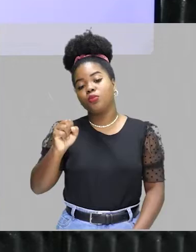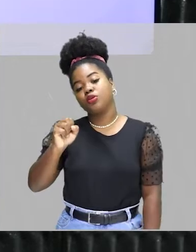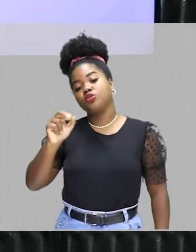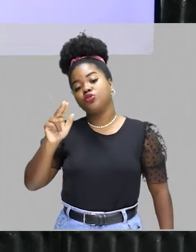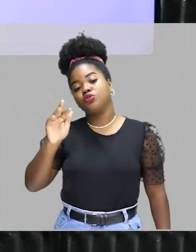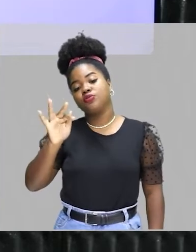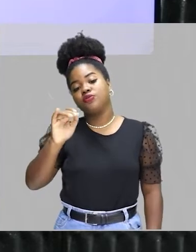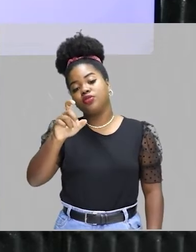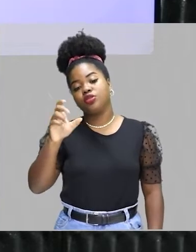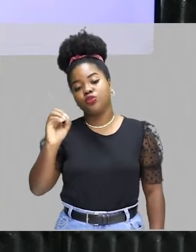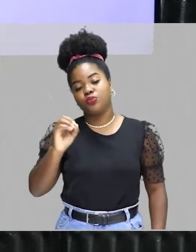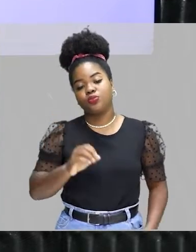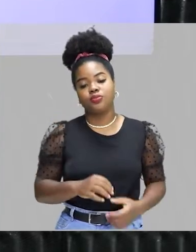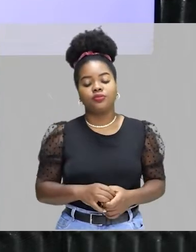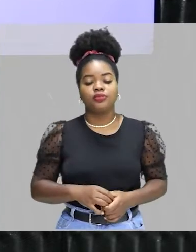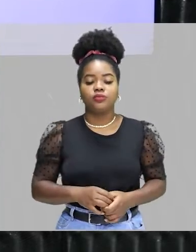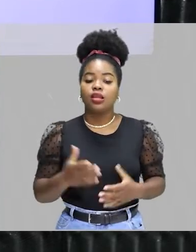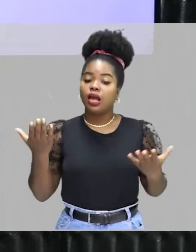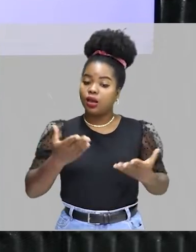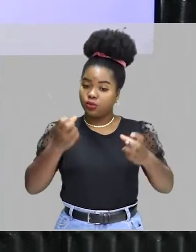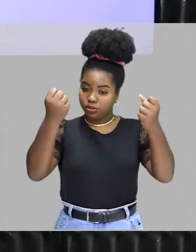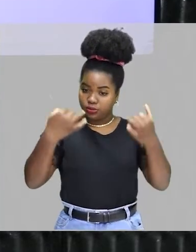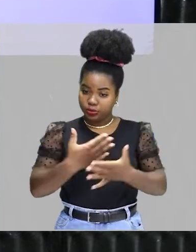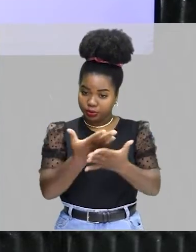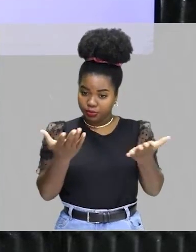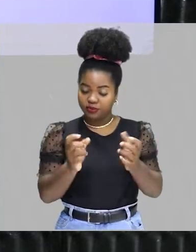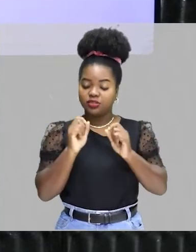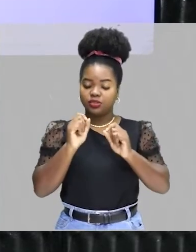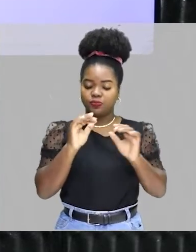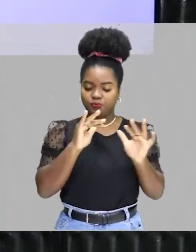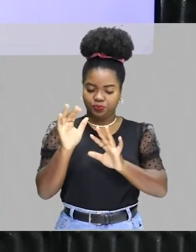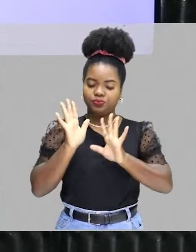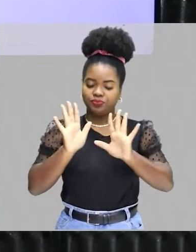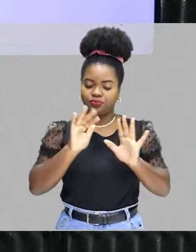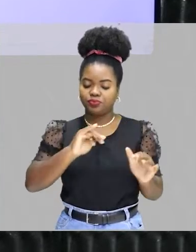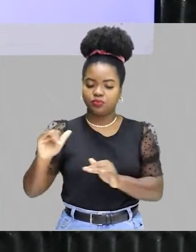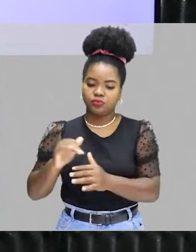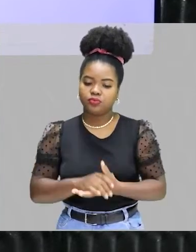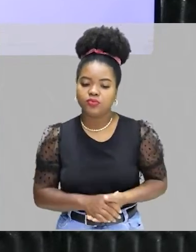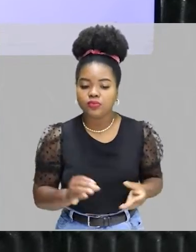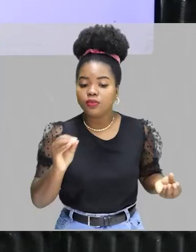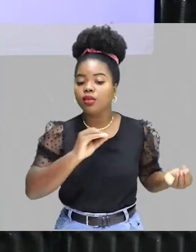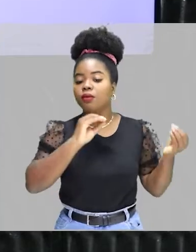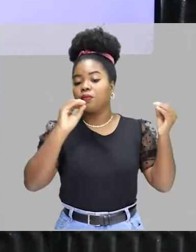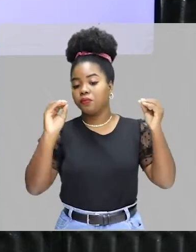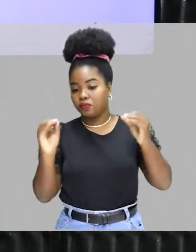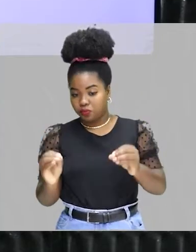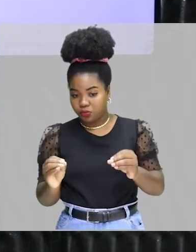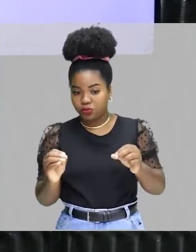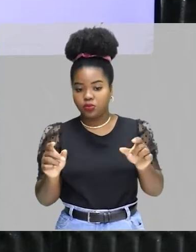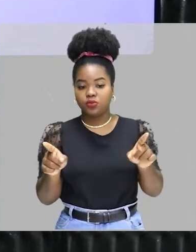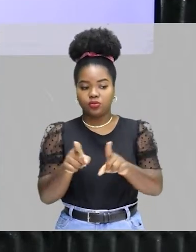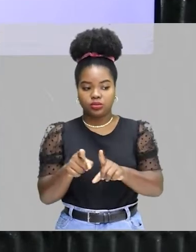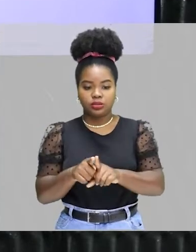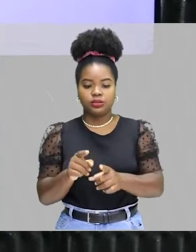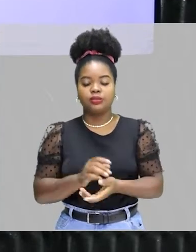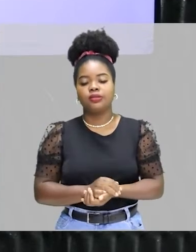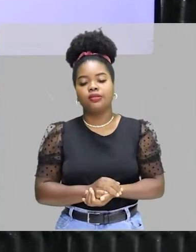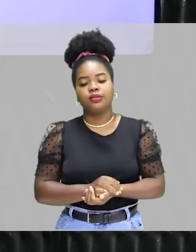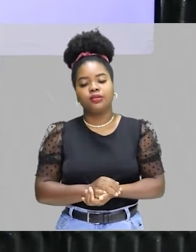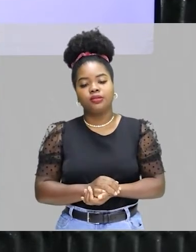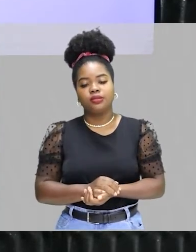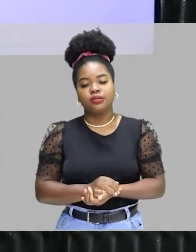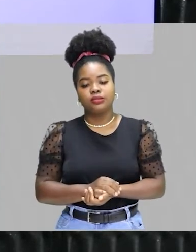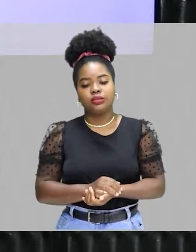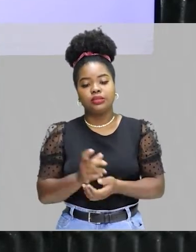sufixo. Agora eu quero dizer uma coisa para vocês, antes de falar disso. Eu posso colocar também um prefixo e